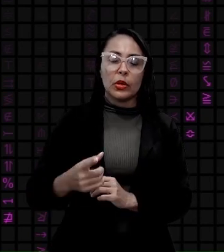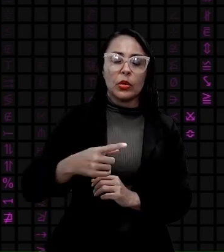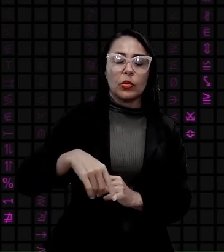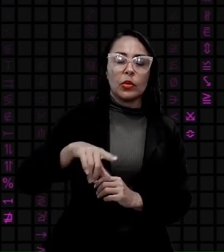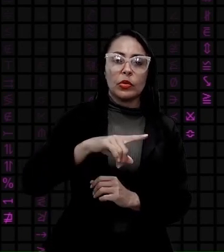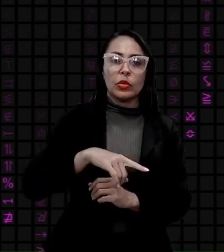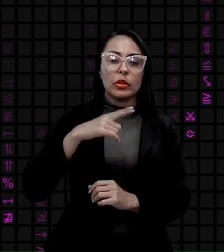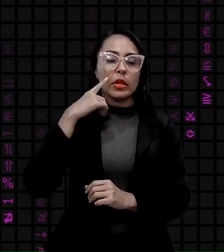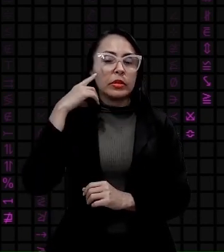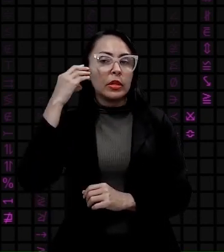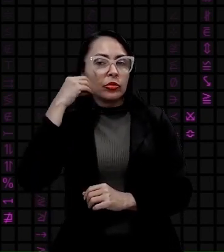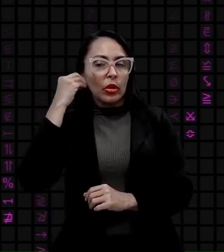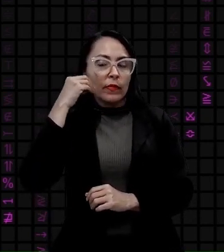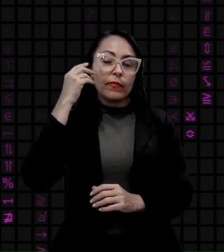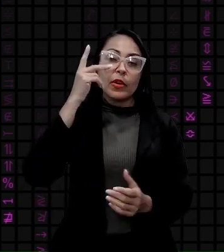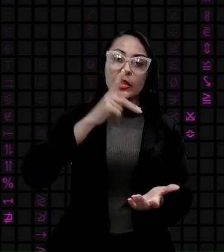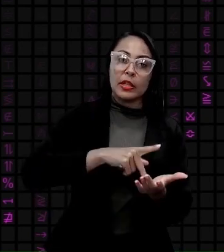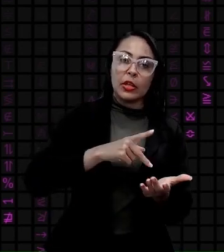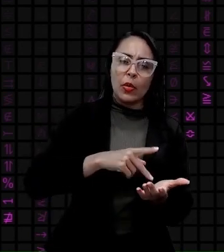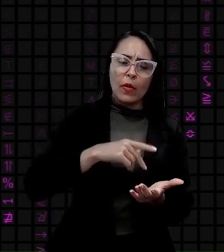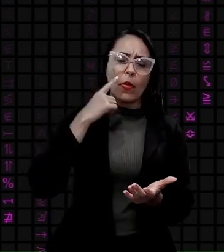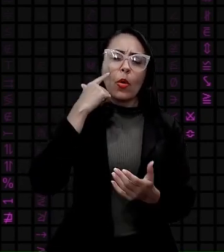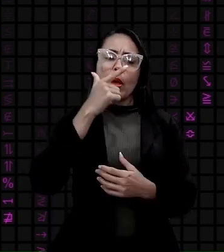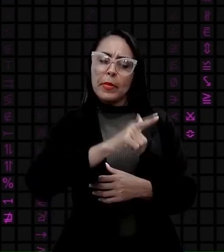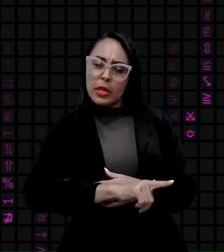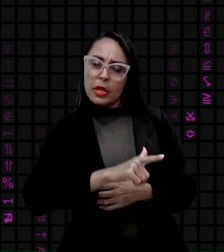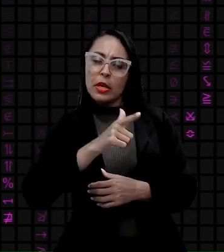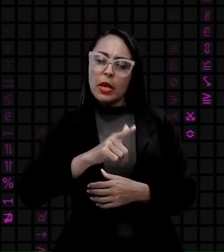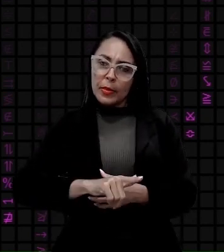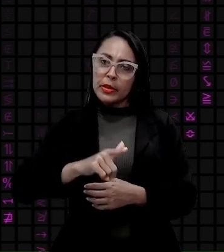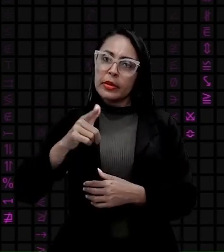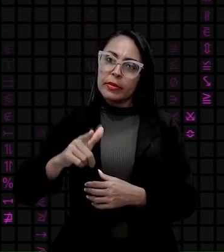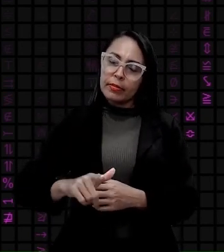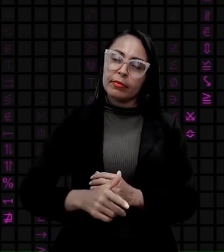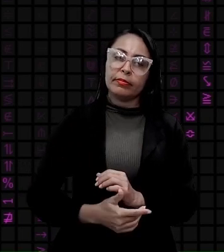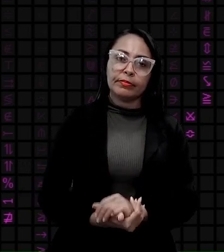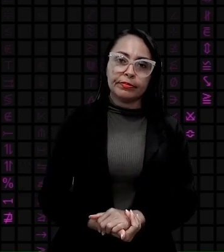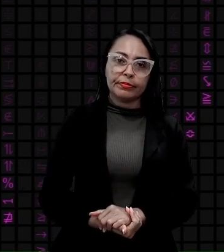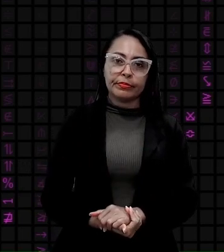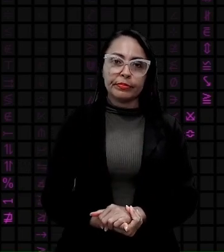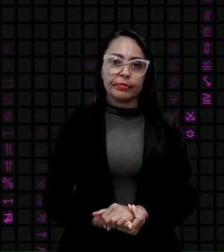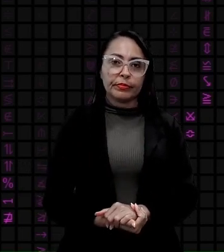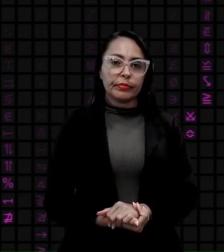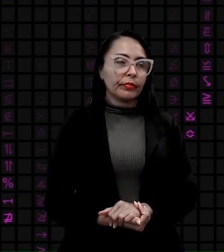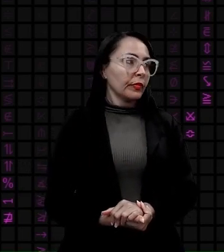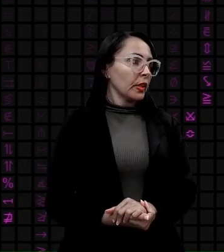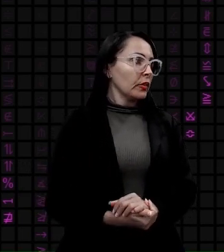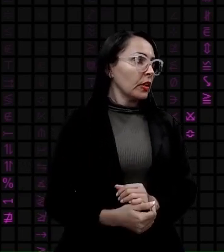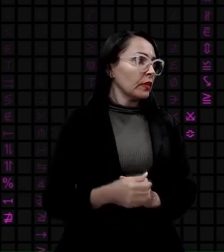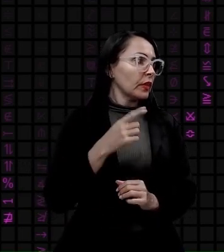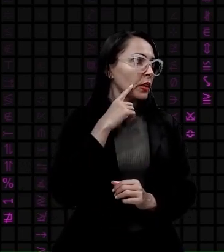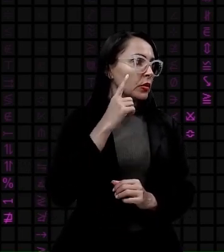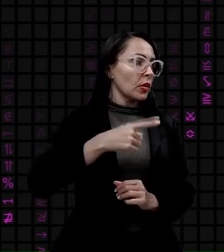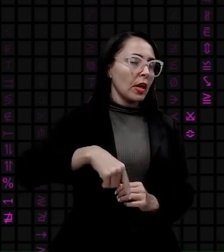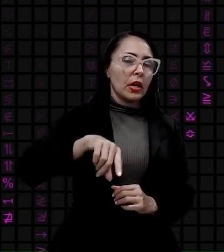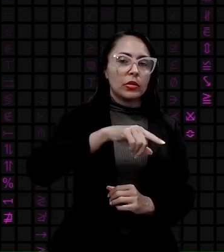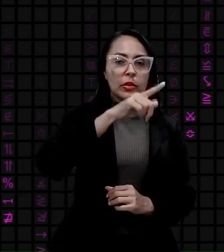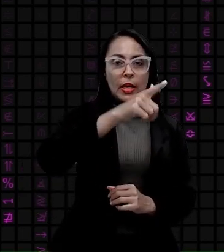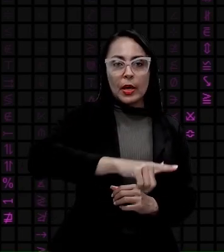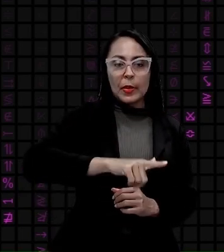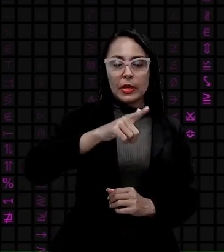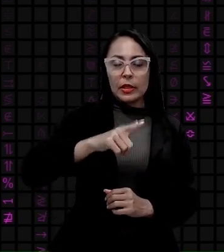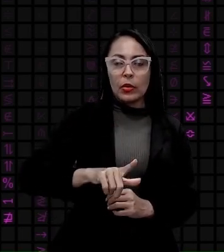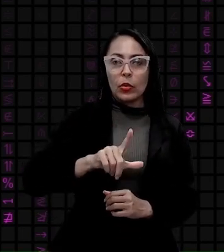testar verdadeiro, eu vou repetir esse processamento condicional, gerando aqui um laço de repetição, um loop.